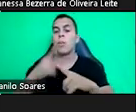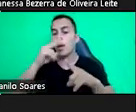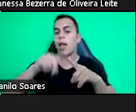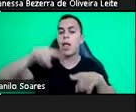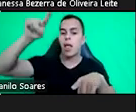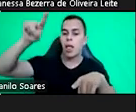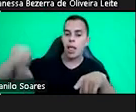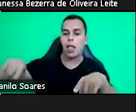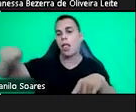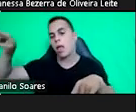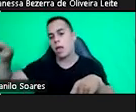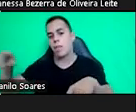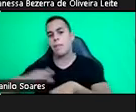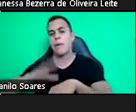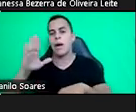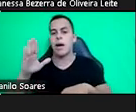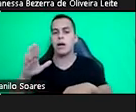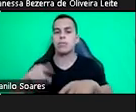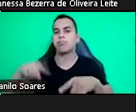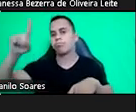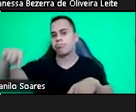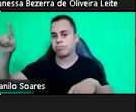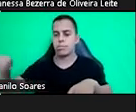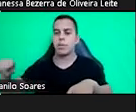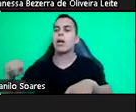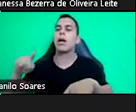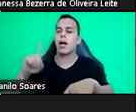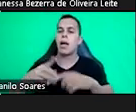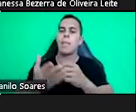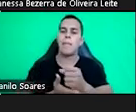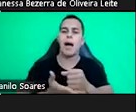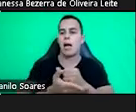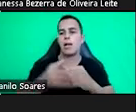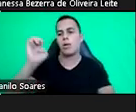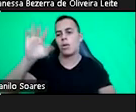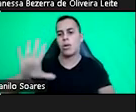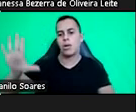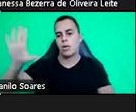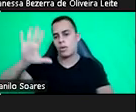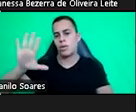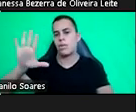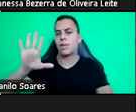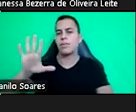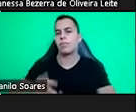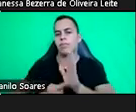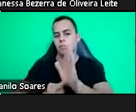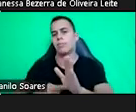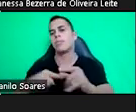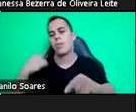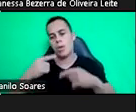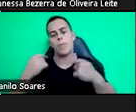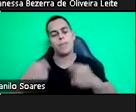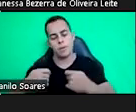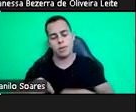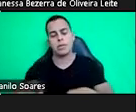pouco mais, e é aquilo que eu falei anteriormente, a amostra base europeia. Então, a gente precisa ter uma amostra base